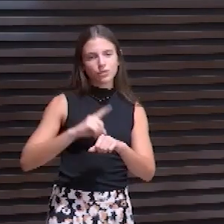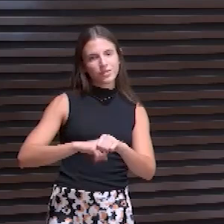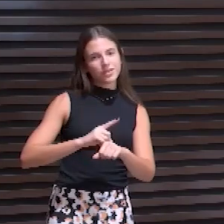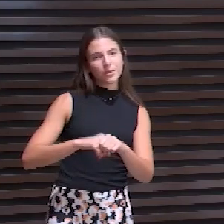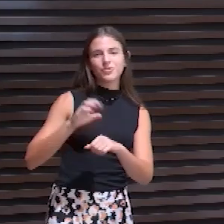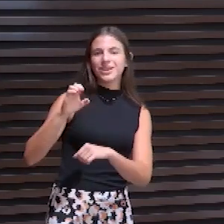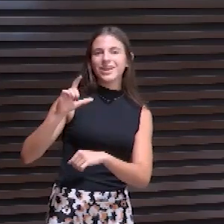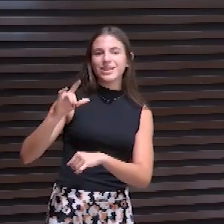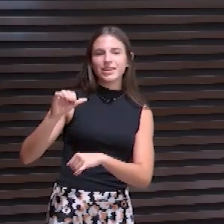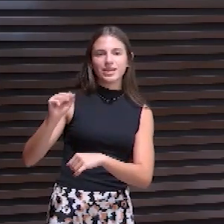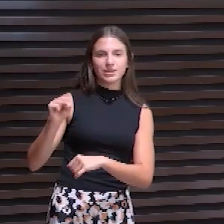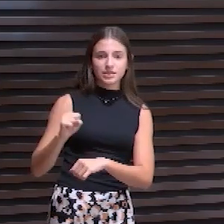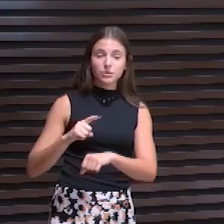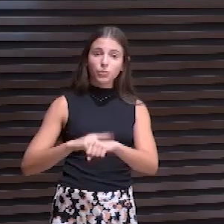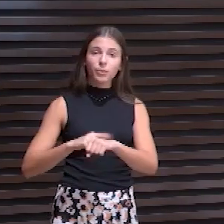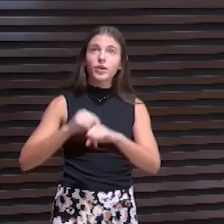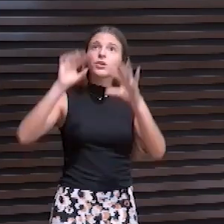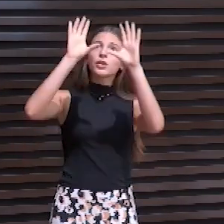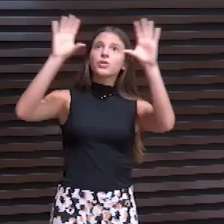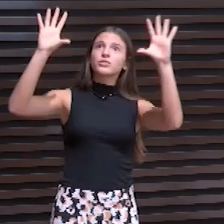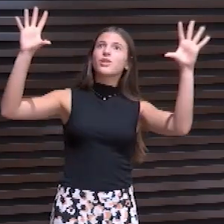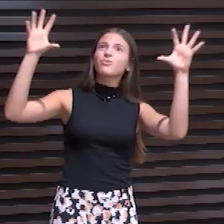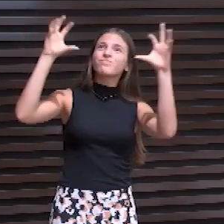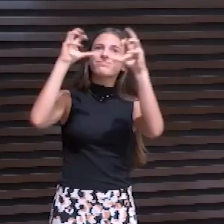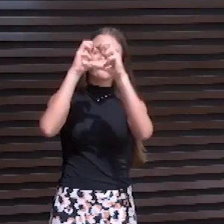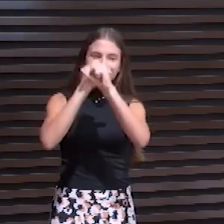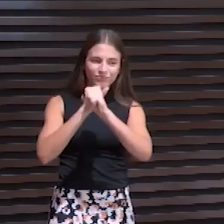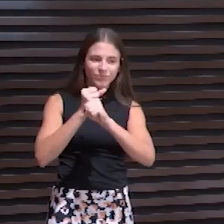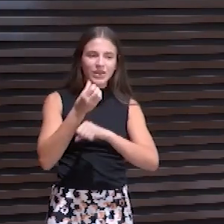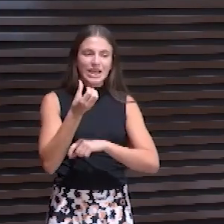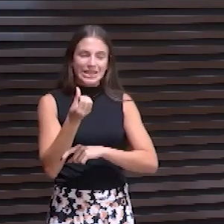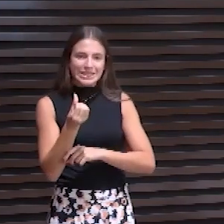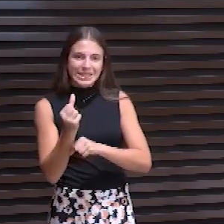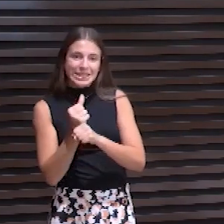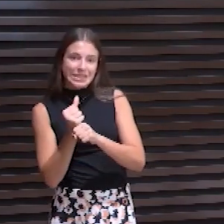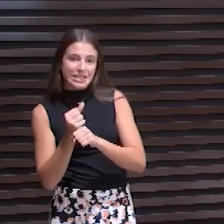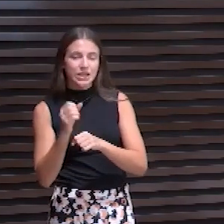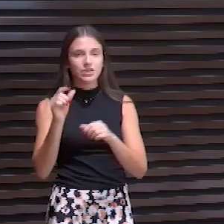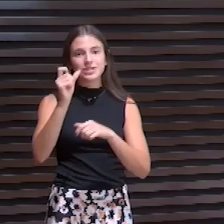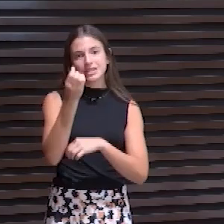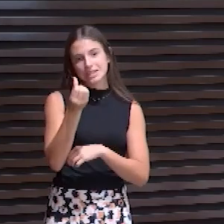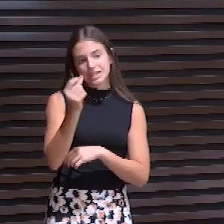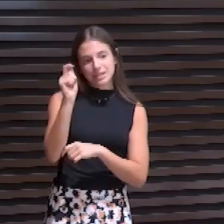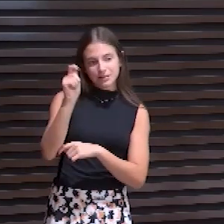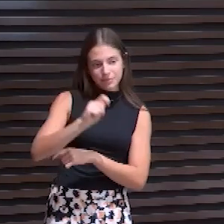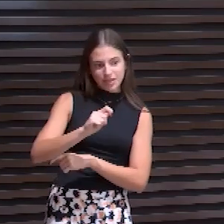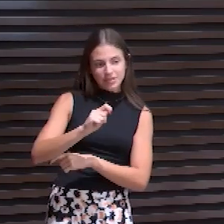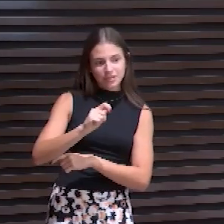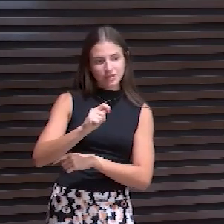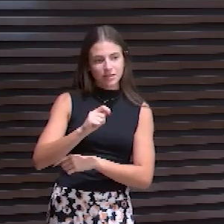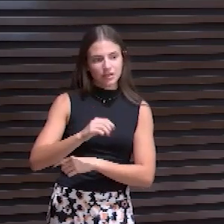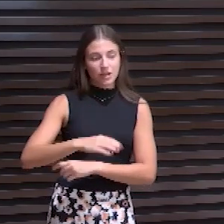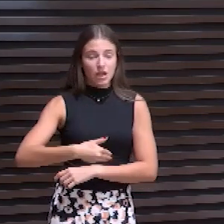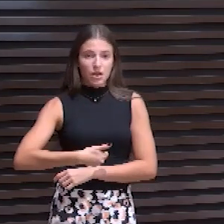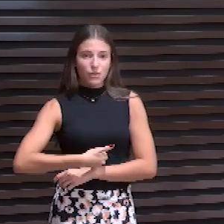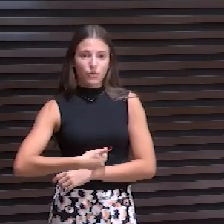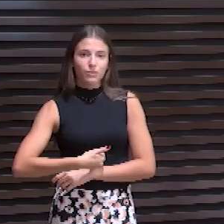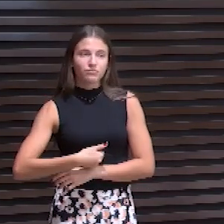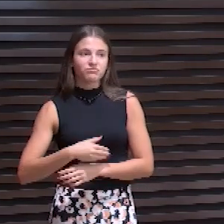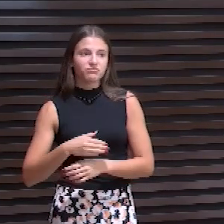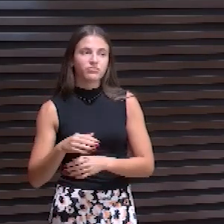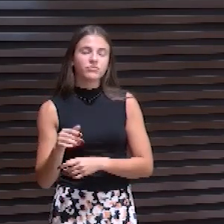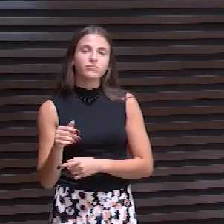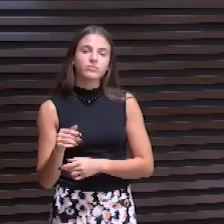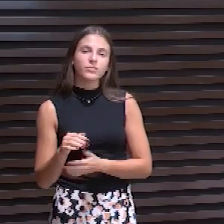3 anos e 6 meses, reinando grande fome em toda a terra. E a nenhuma delas foi Elias enviado, senão a